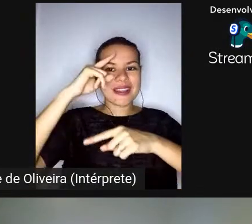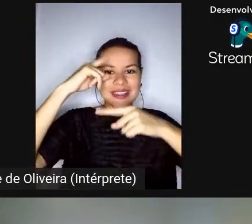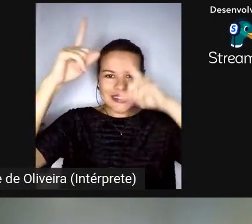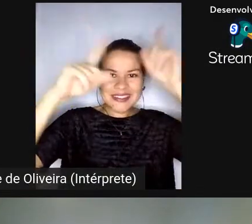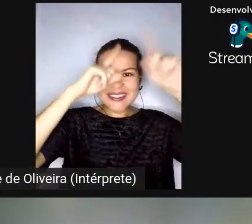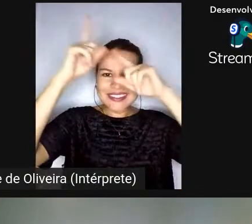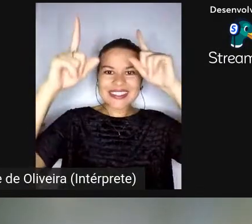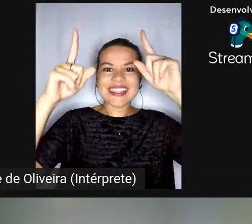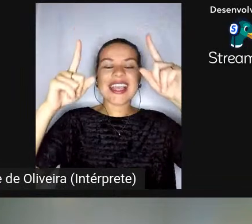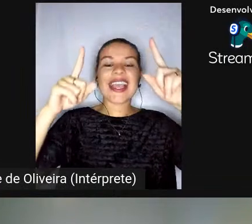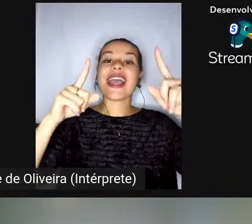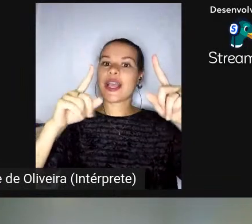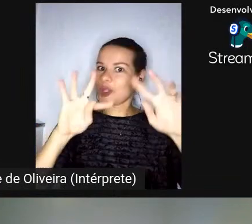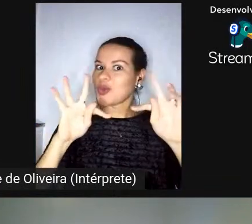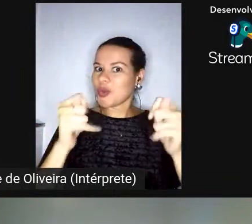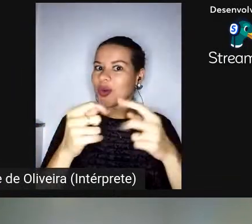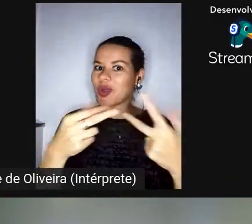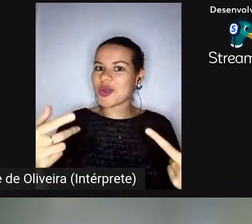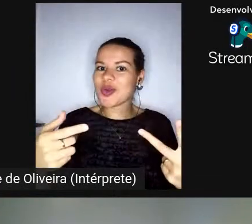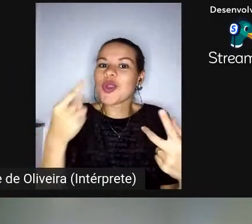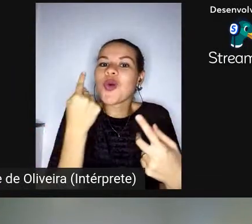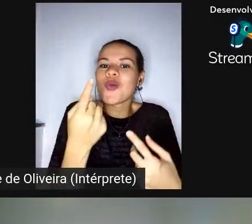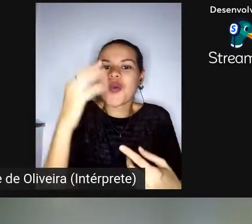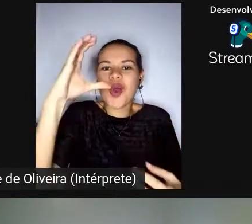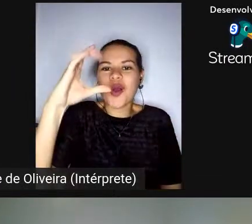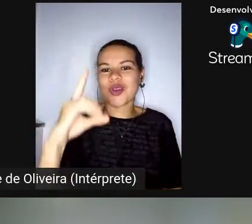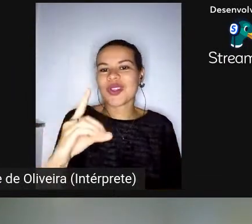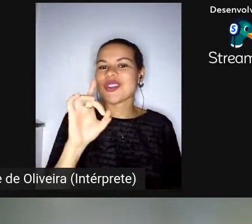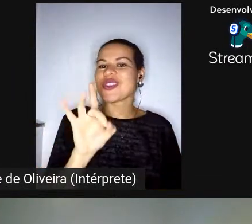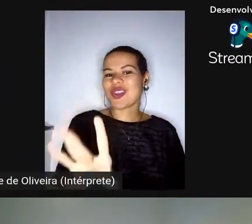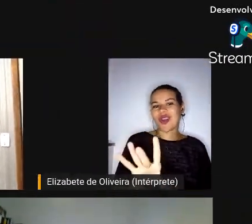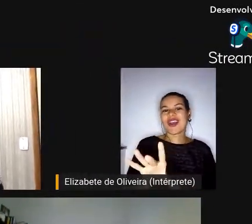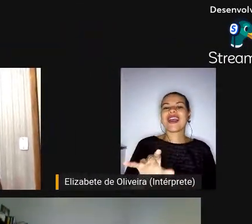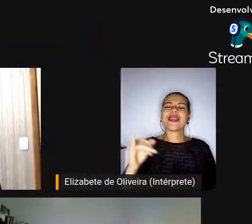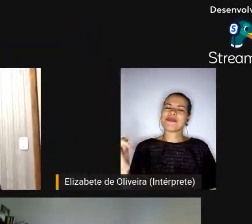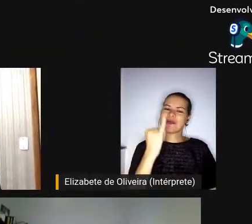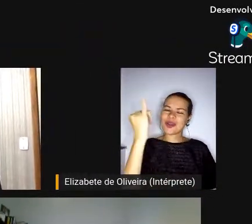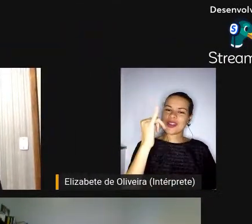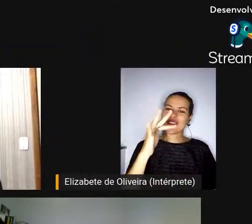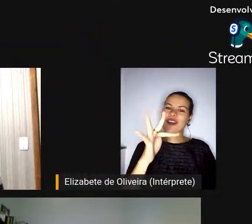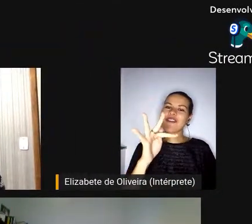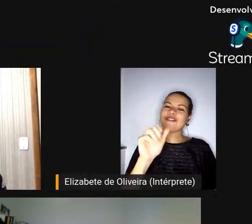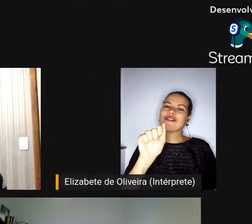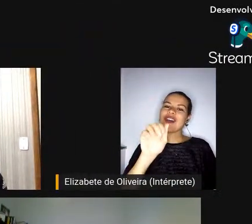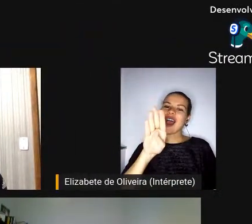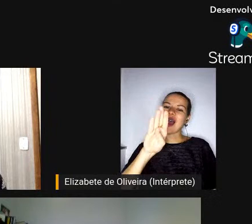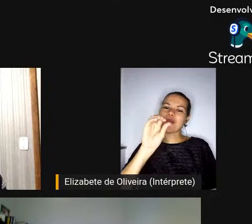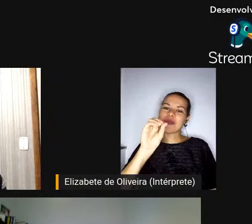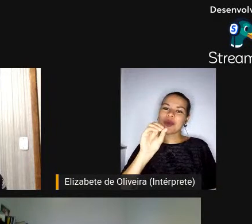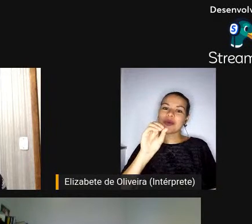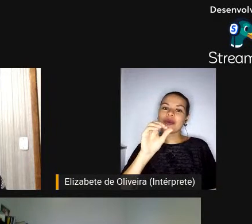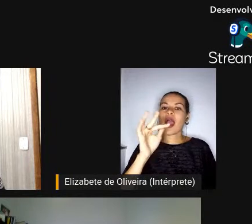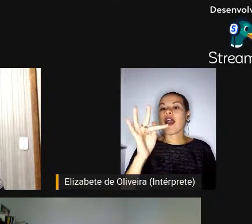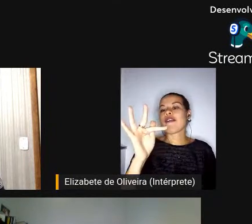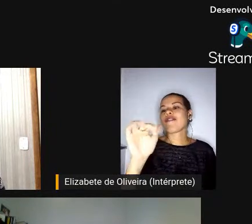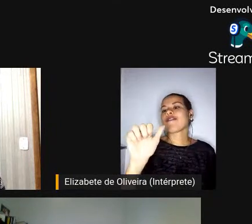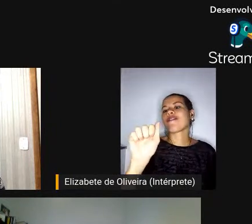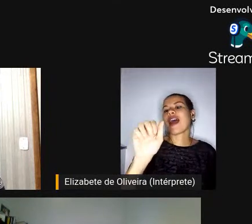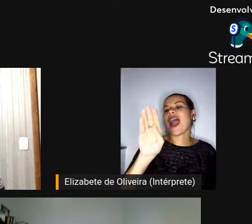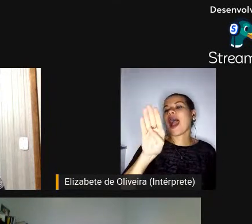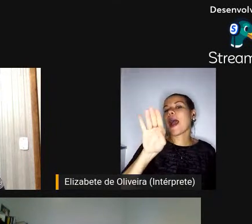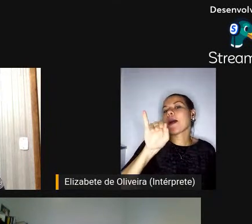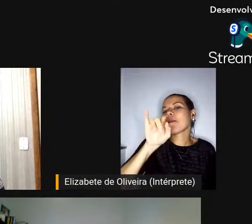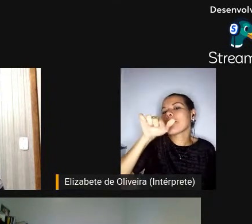competência não deixa a bola cair ao nosso querido coordenador Fábio Marques conhecido carinhosamente por todos nós como Fabinho